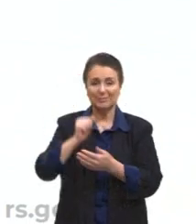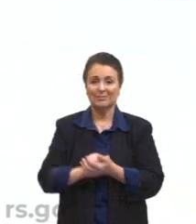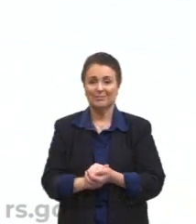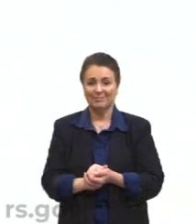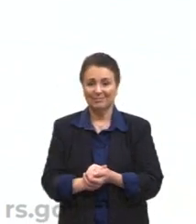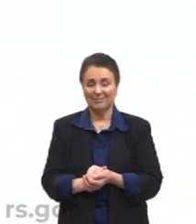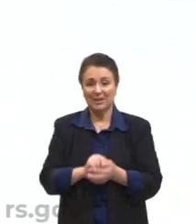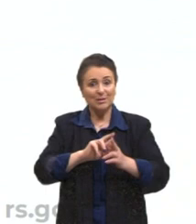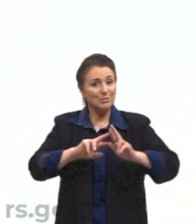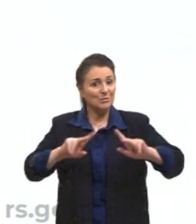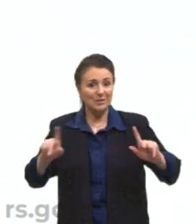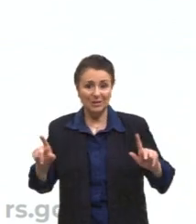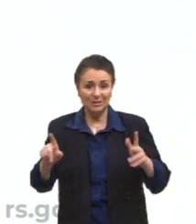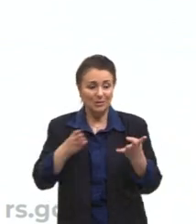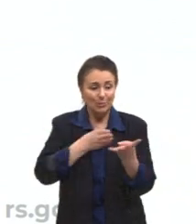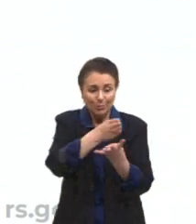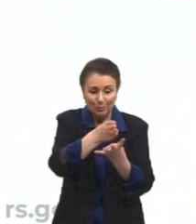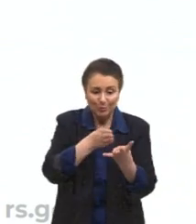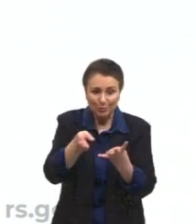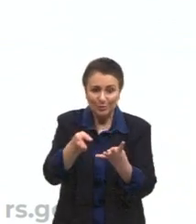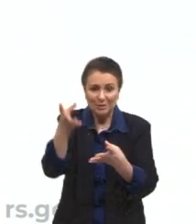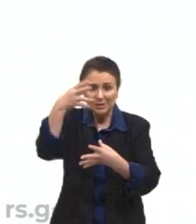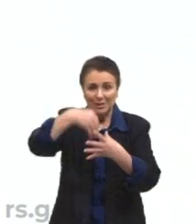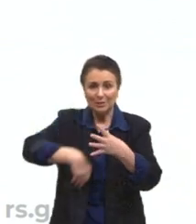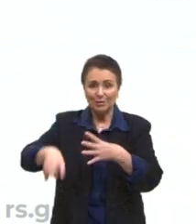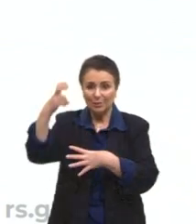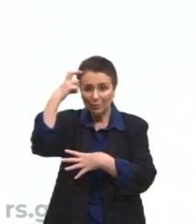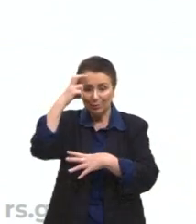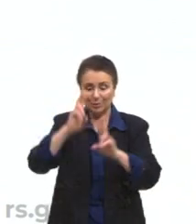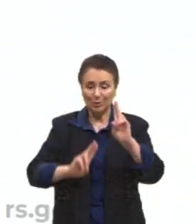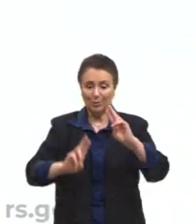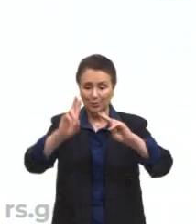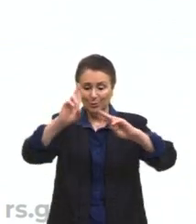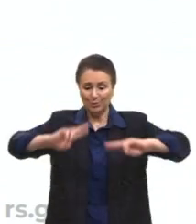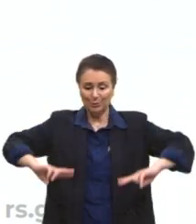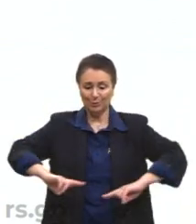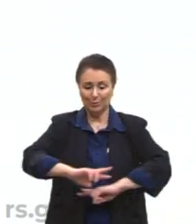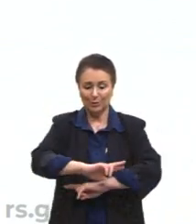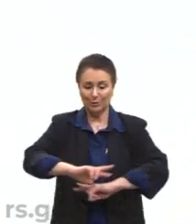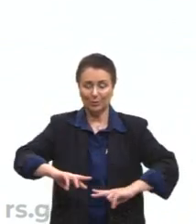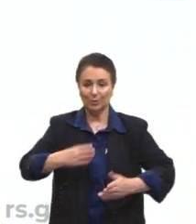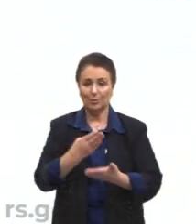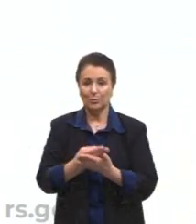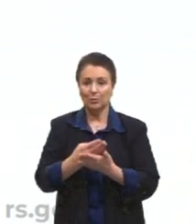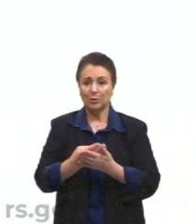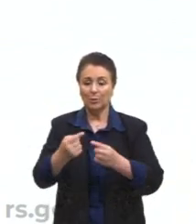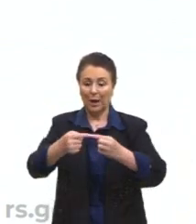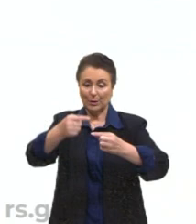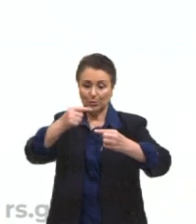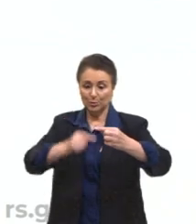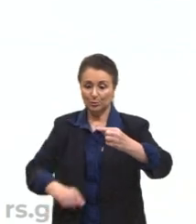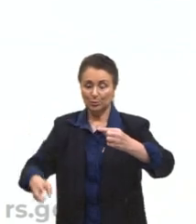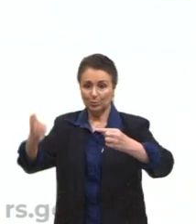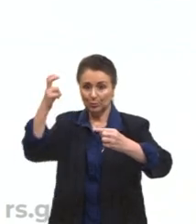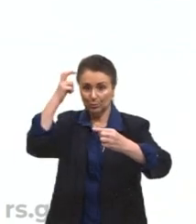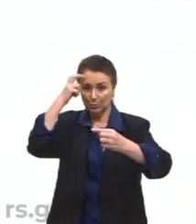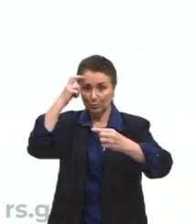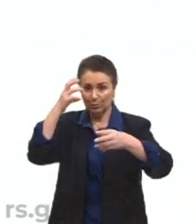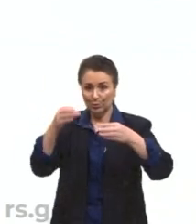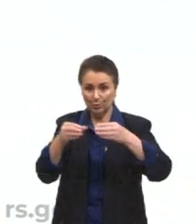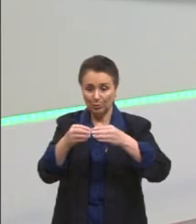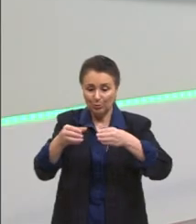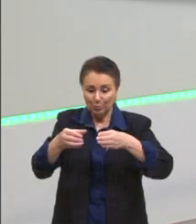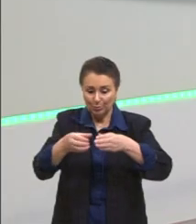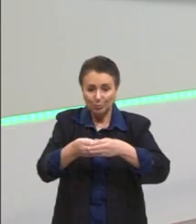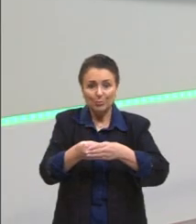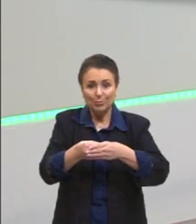culturas urbanas que também são importantes aí também nos estudamos a subculturas esses grupos dentro